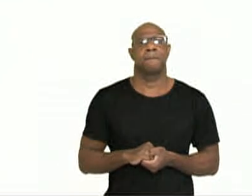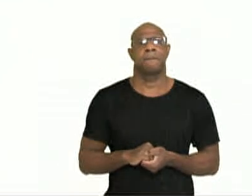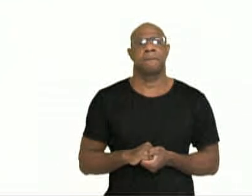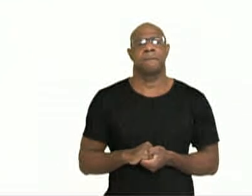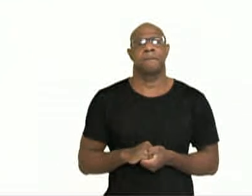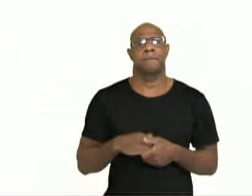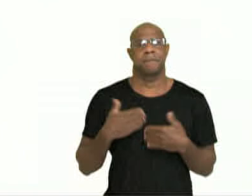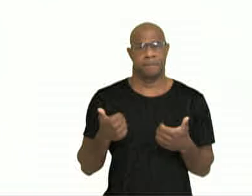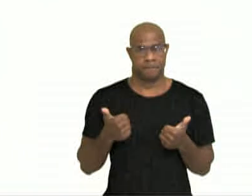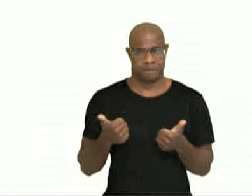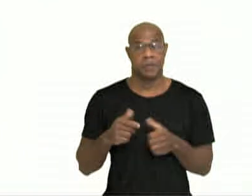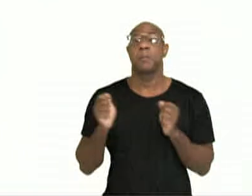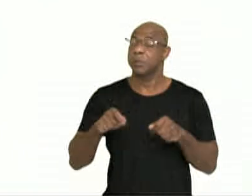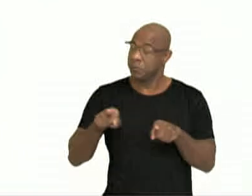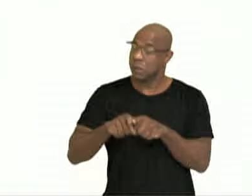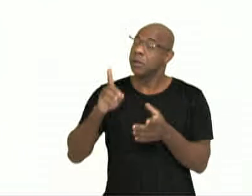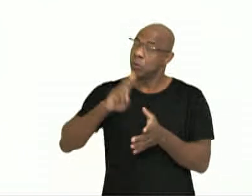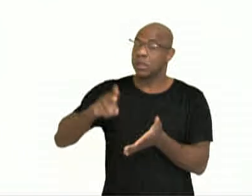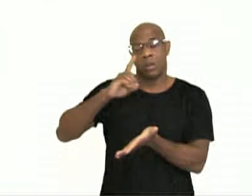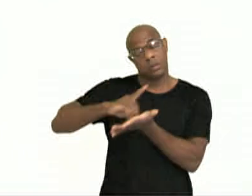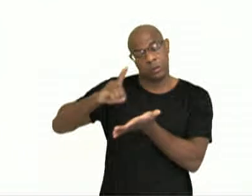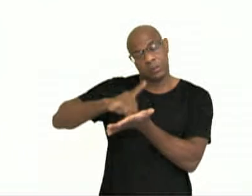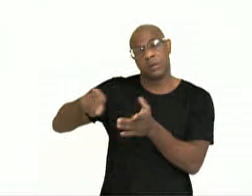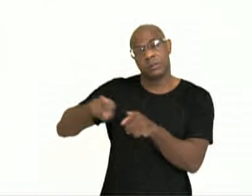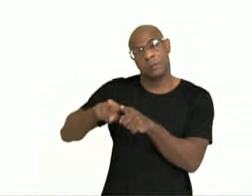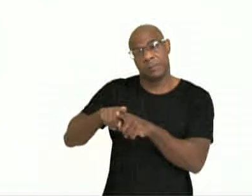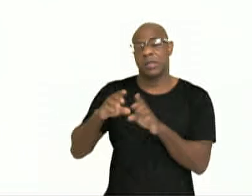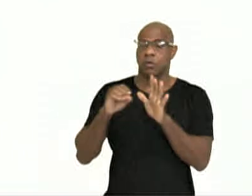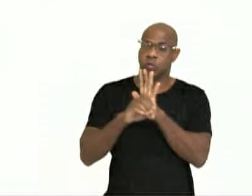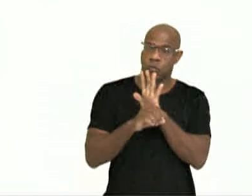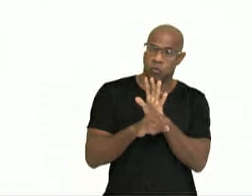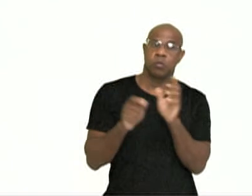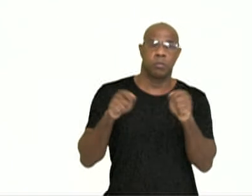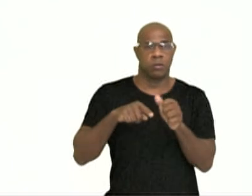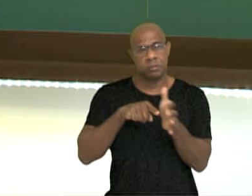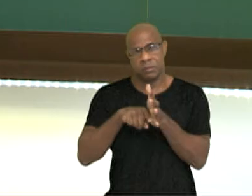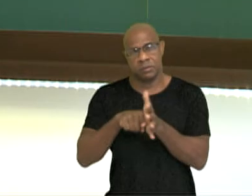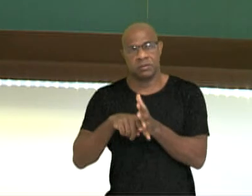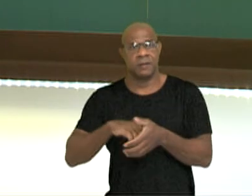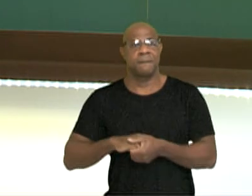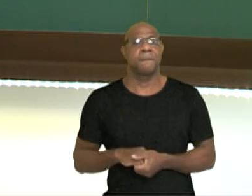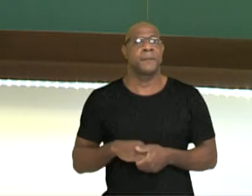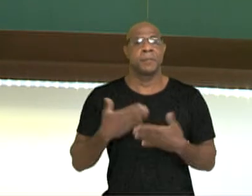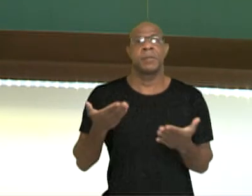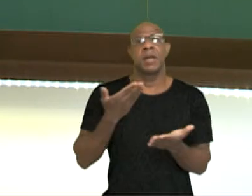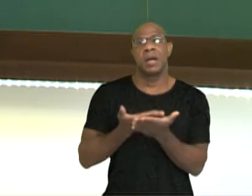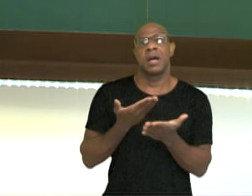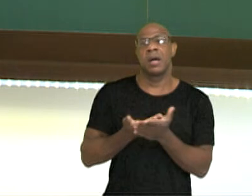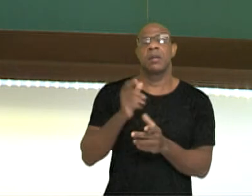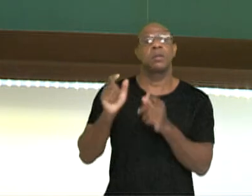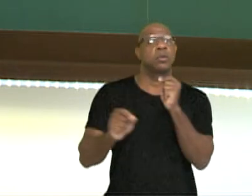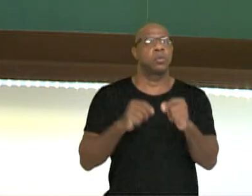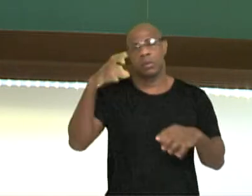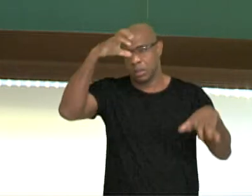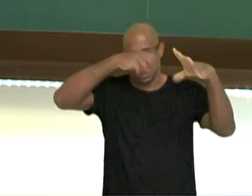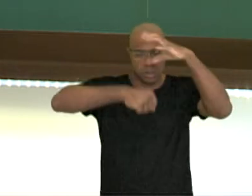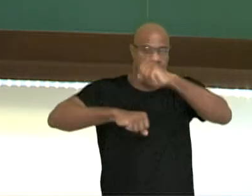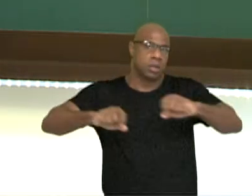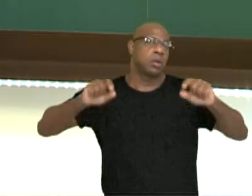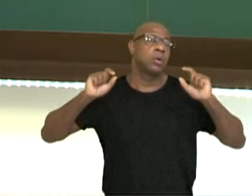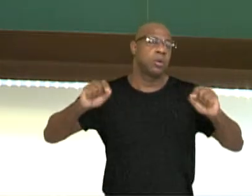certo? Joga lá no Google Tradutor, vê como é que ele fica, como é que vai funcionando, certo? Então, o que a gente aprendeu nessa